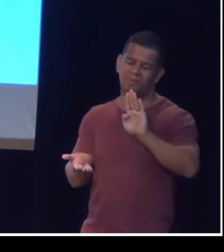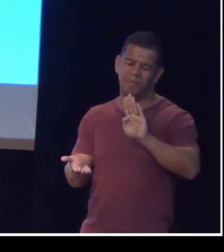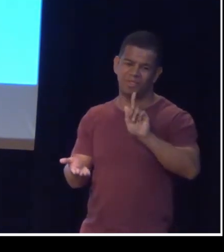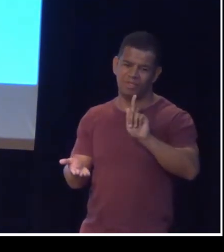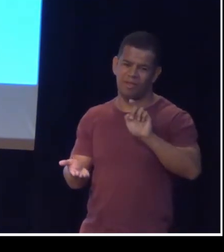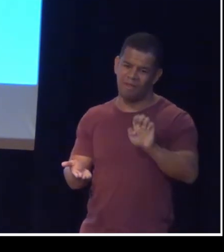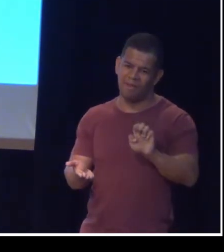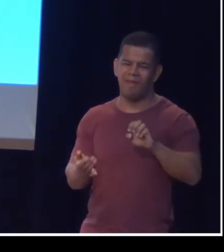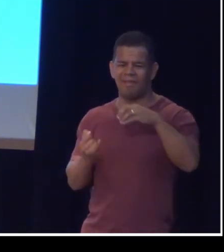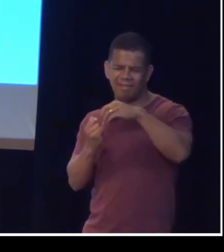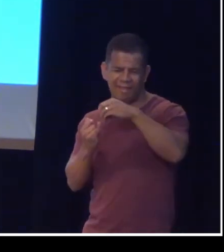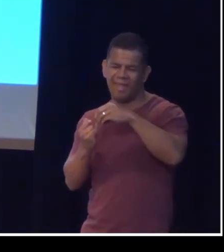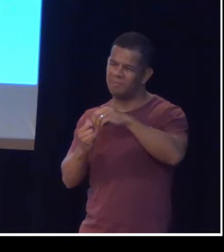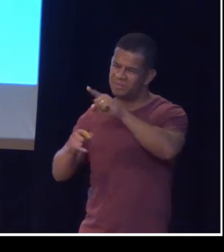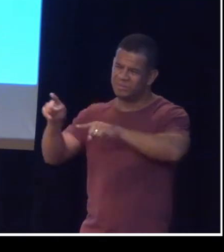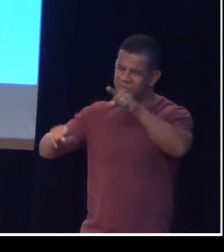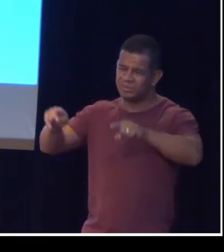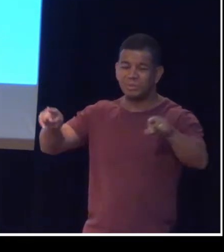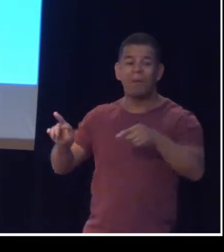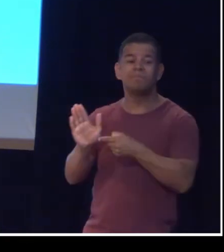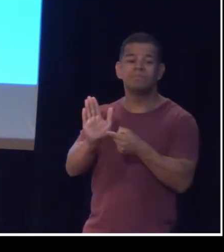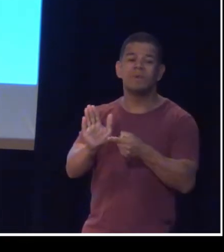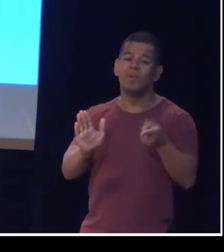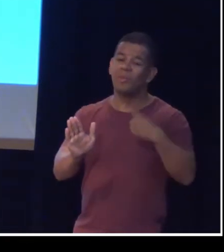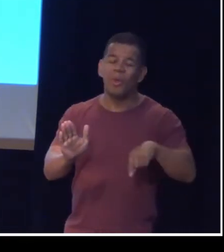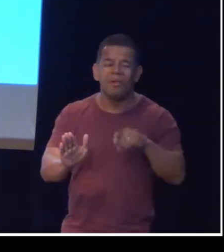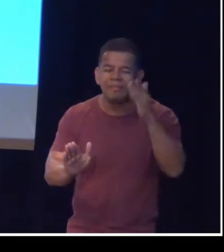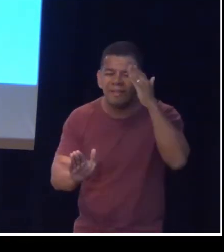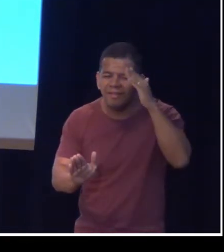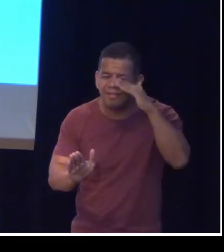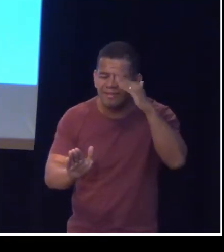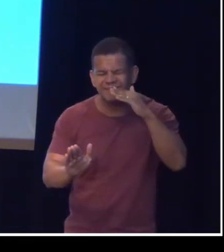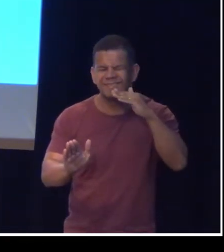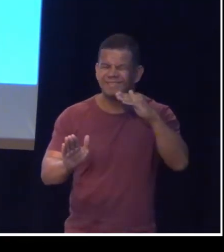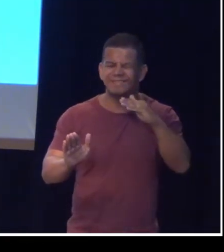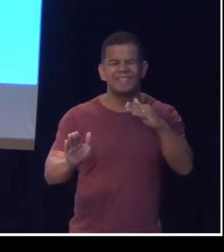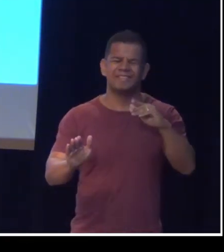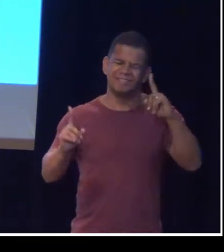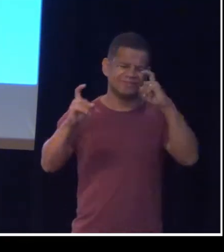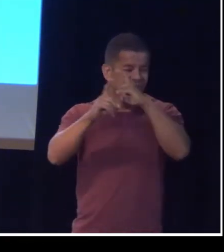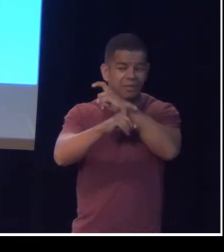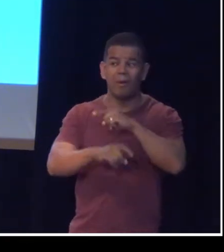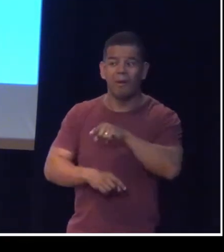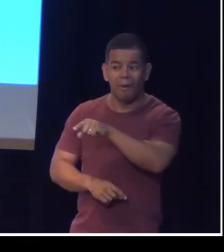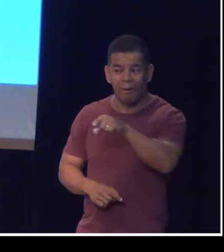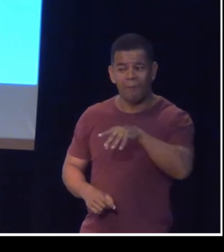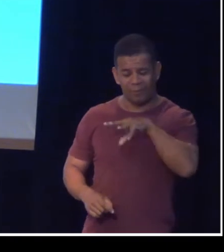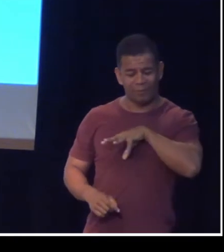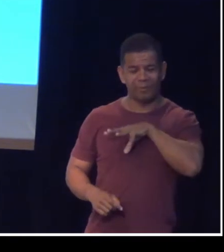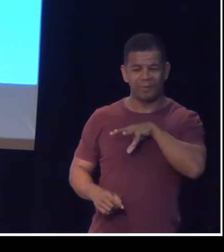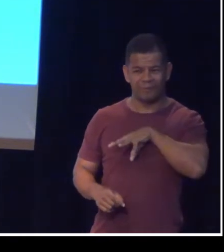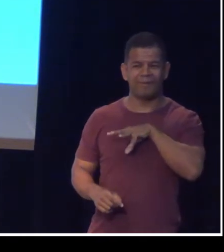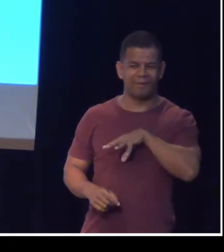mostram que a gente tem uma dificuldade imensa de interpretação. Está aqui as professoras de língua portuguesa que podem me ajudar nesse sentido.